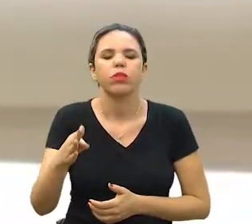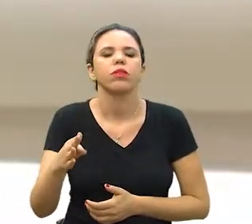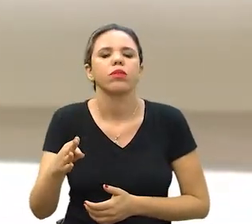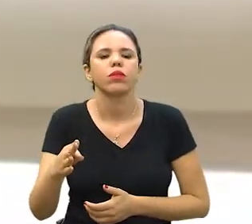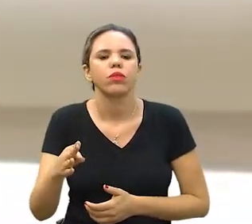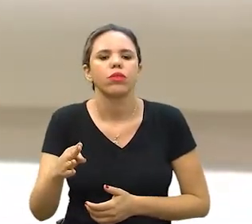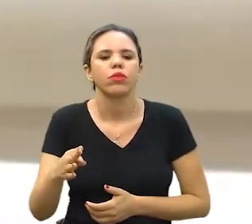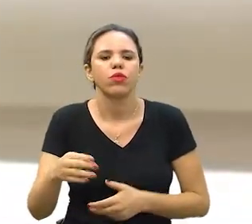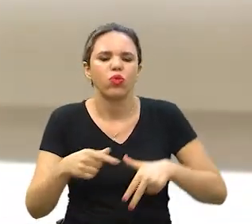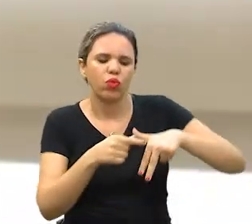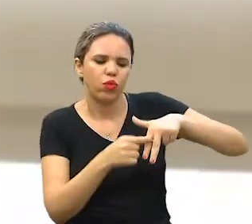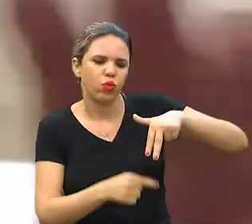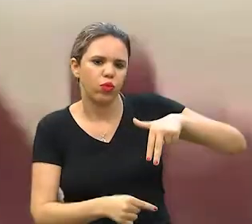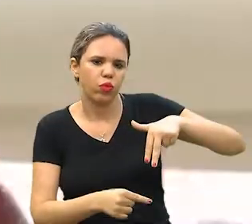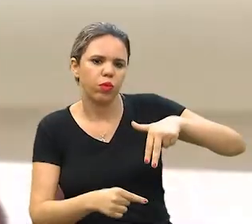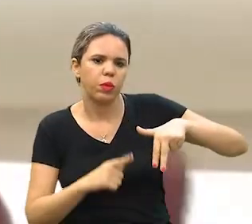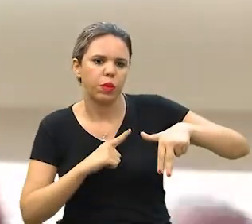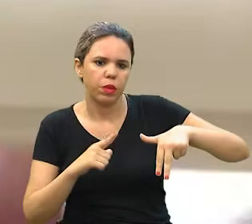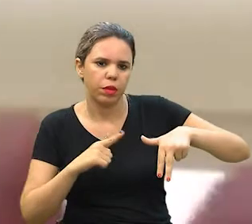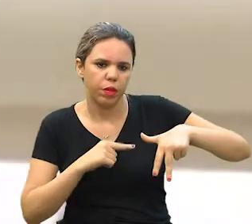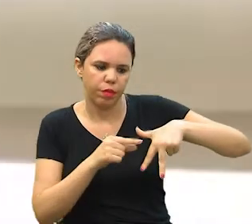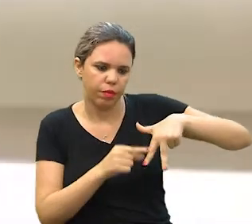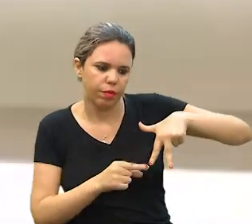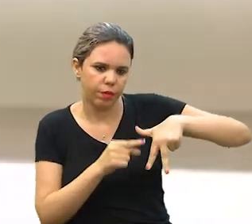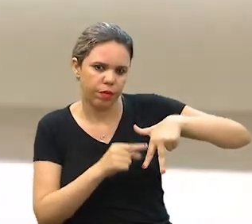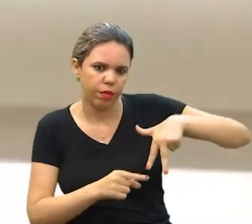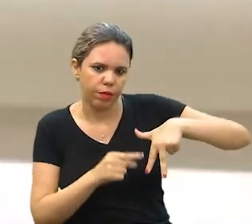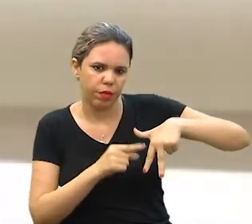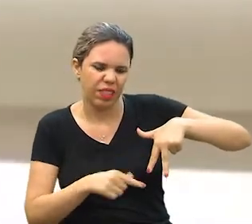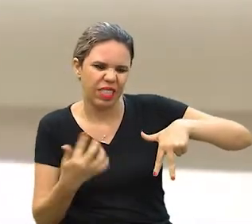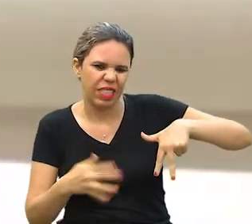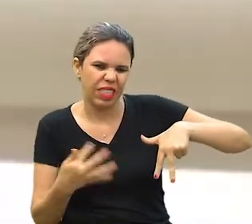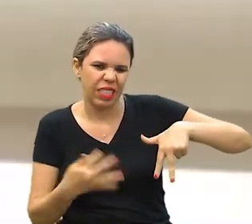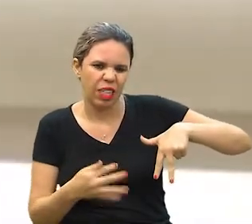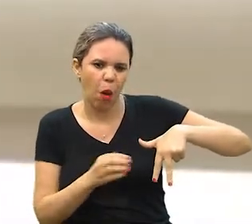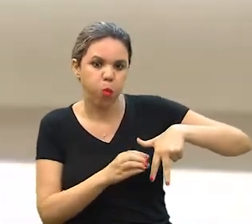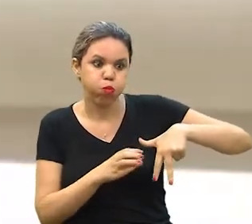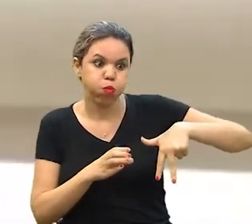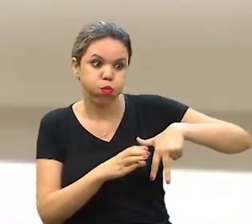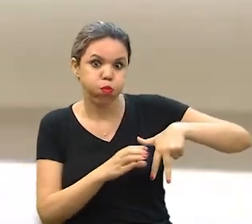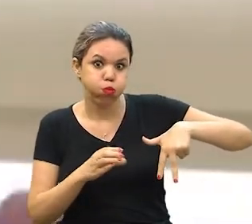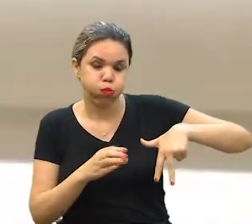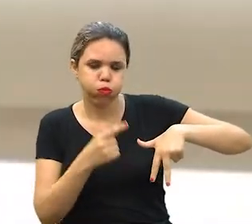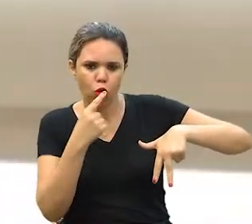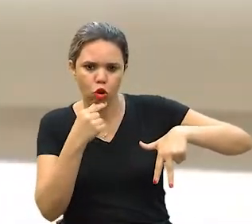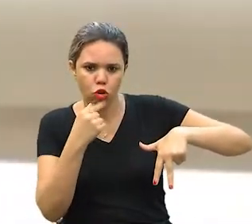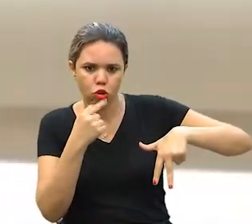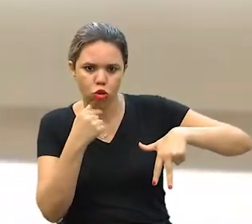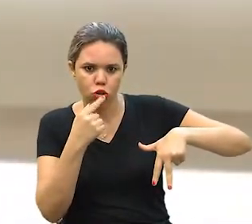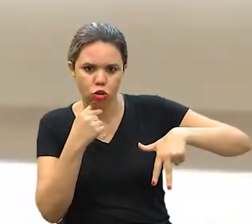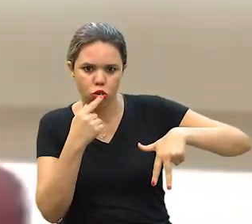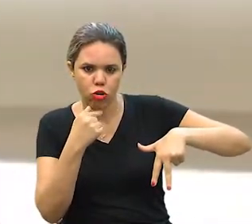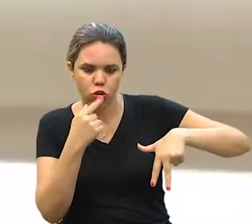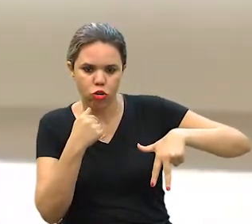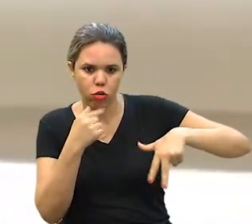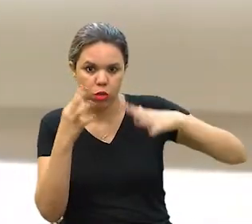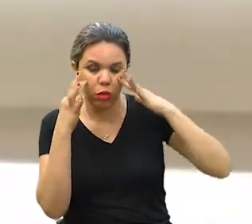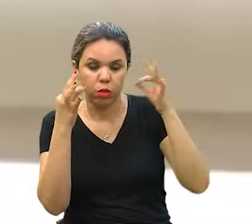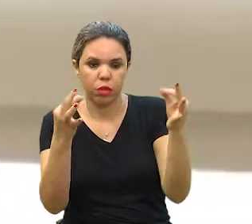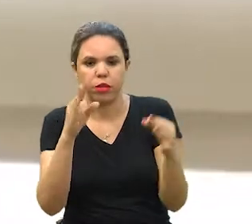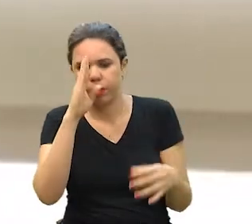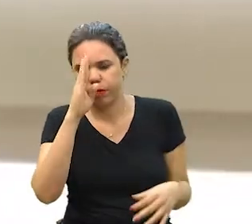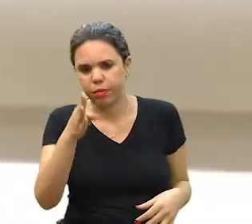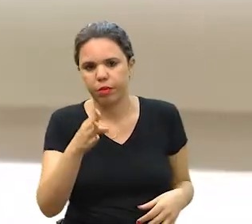principalmente no membro inferior. Então, ela tem na perna uma dor, inchaço e vermelhidão. E ficar